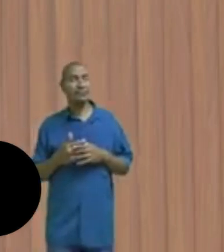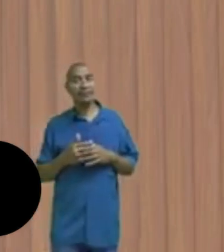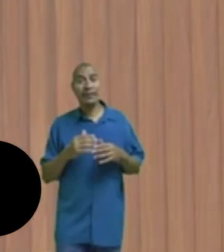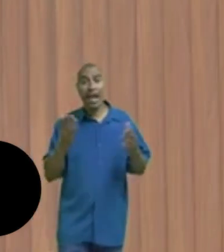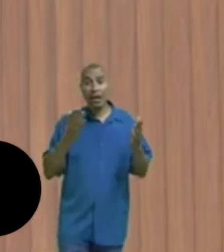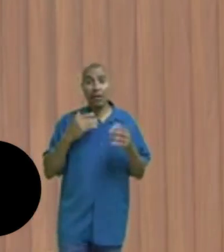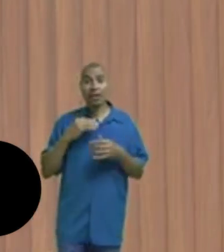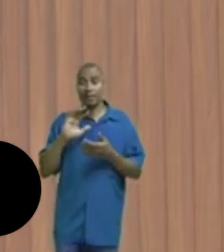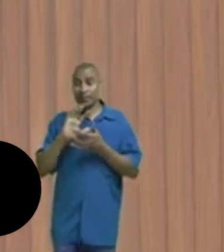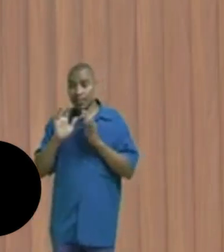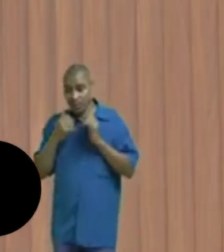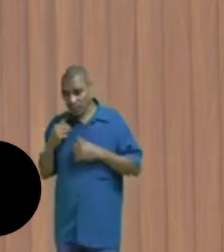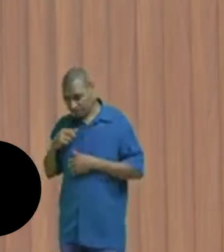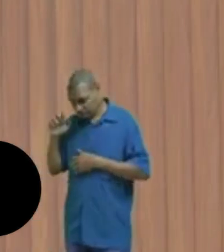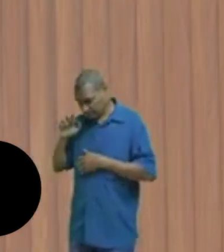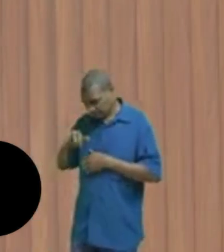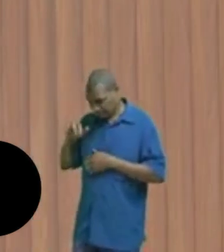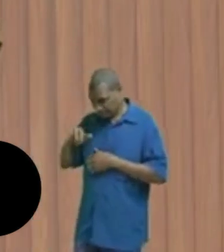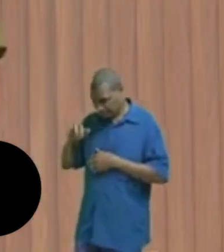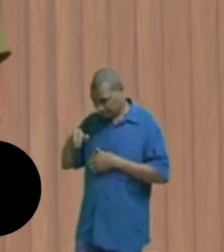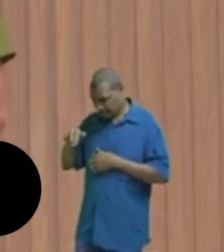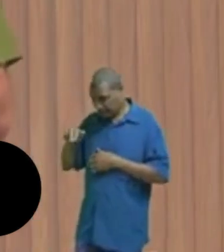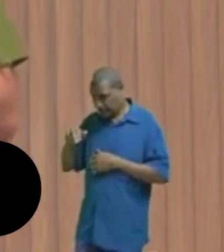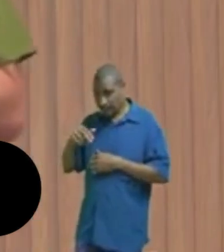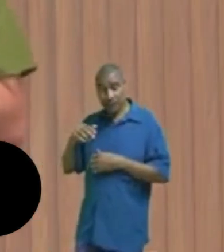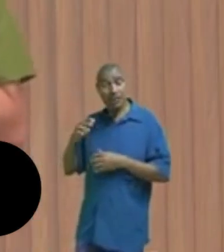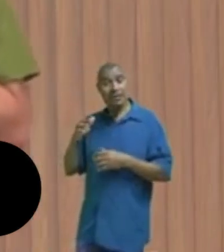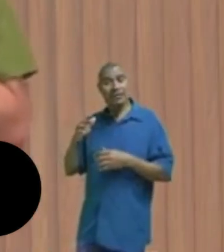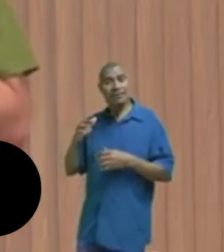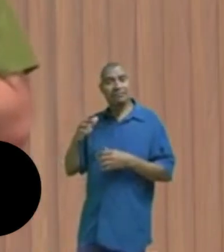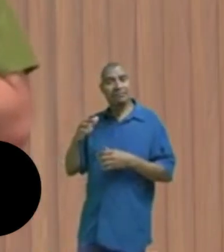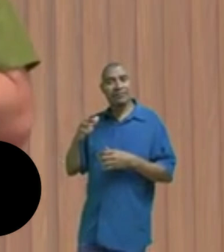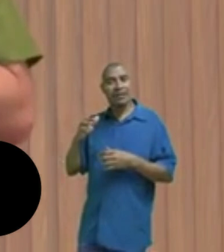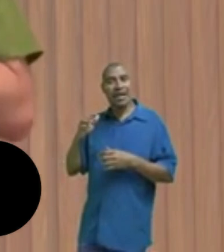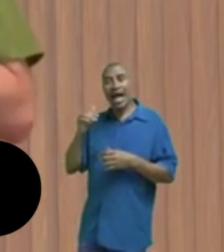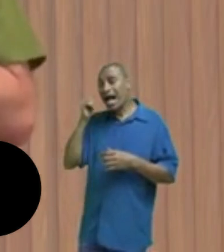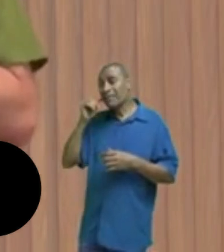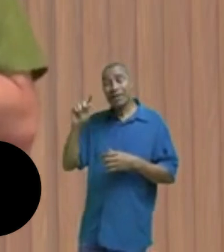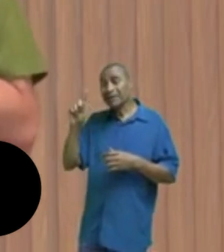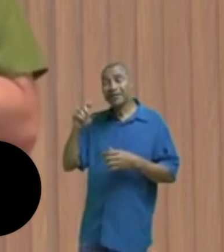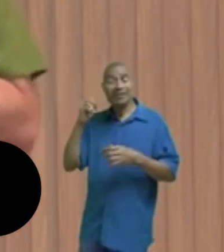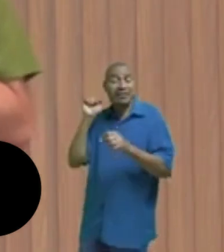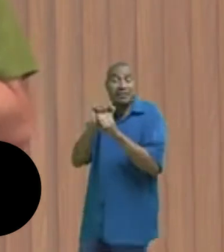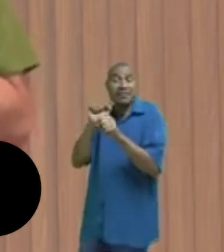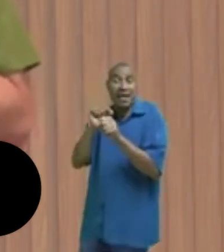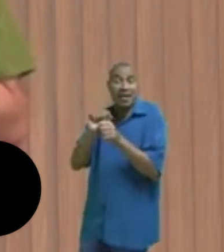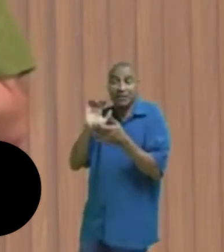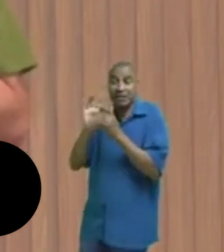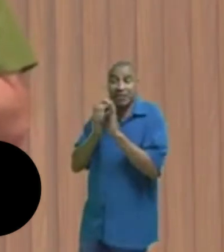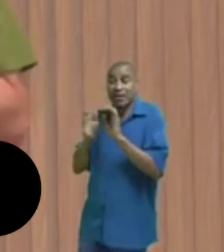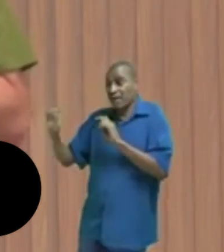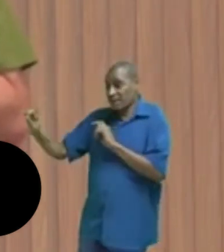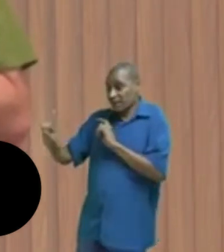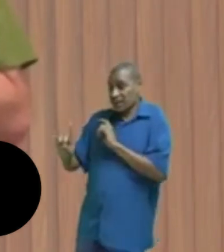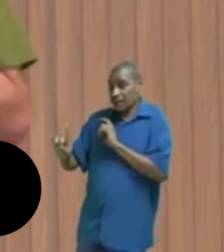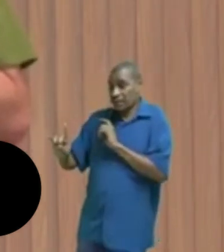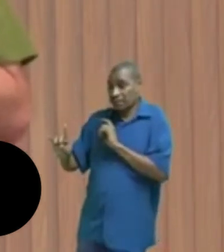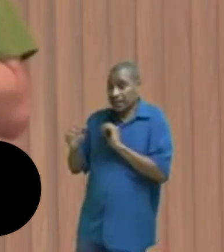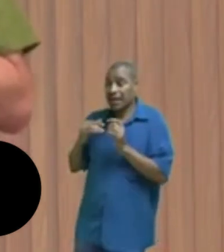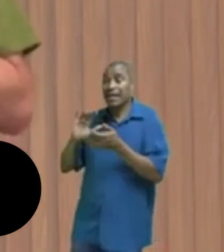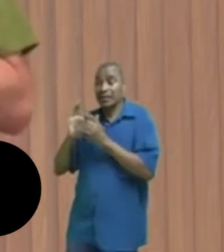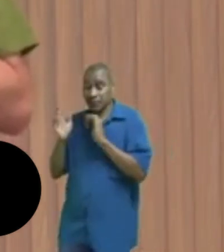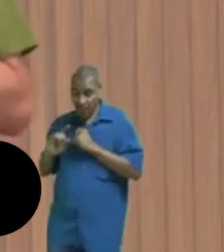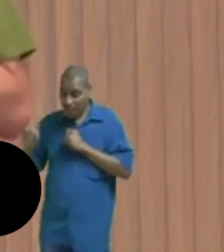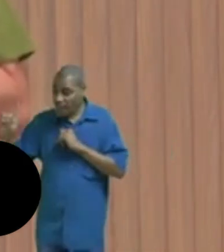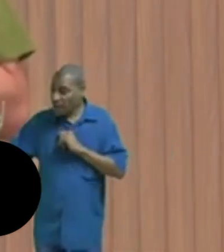aquela mulher. Bendito encontro, bendito dia. Ela deu